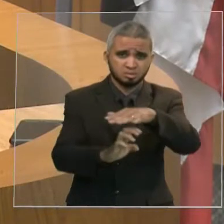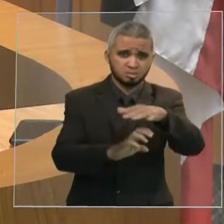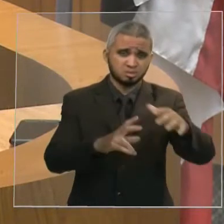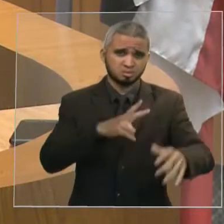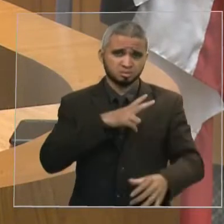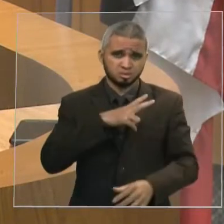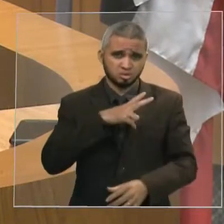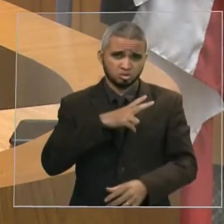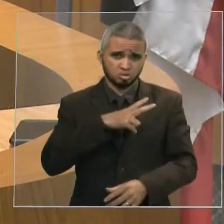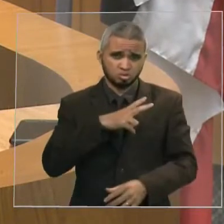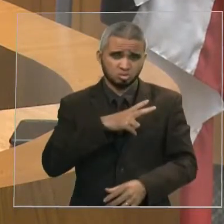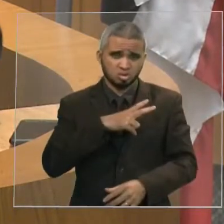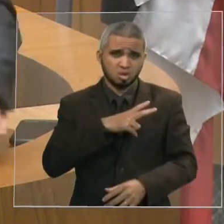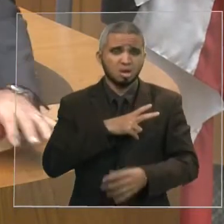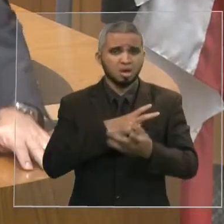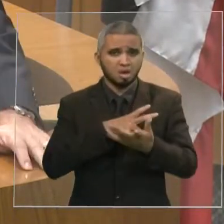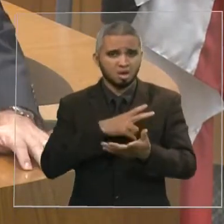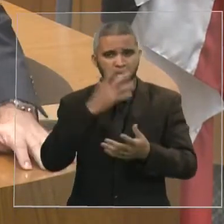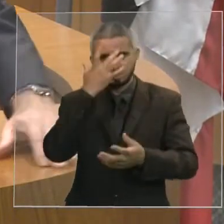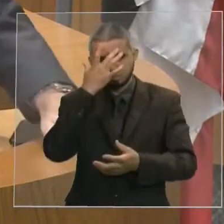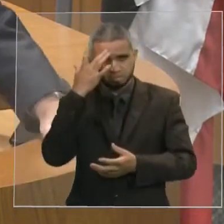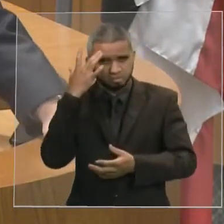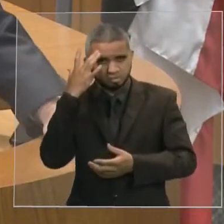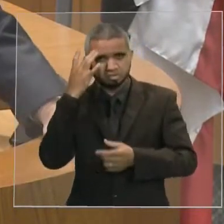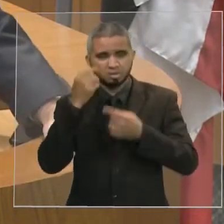se está